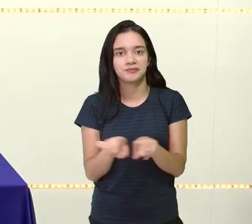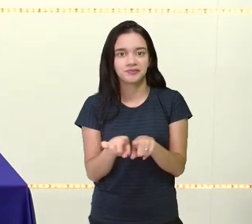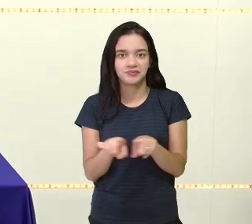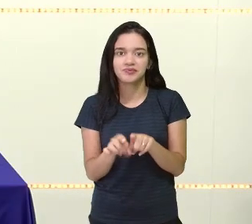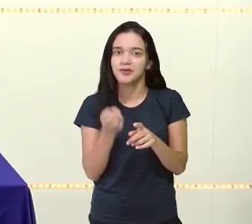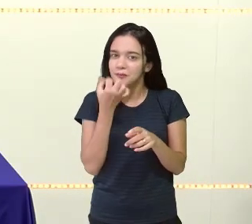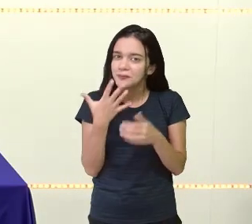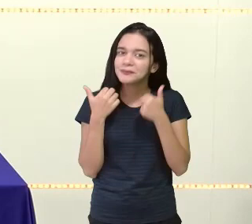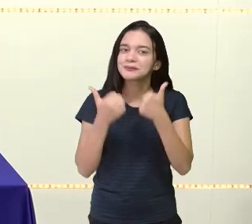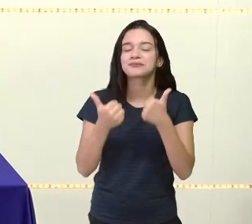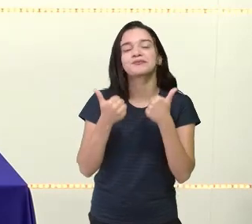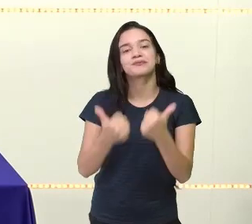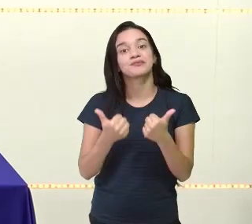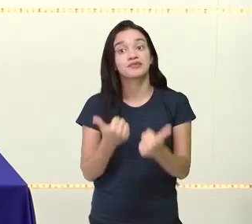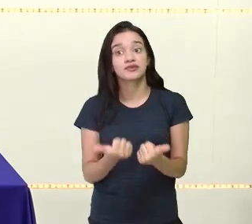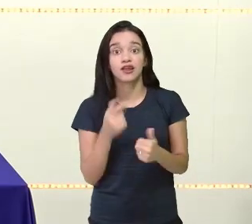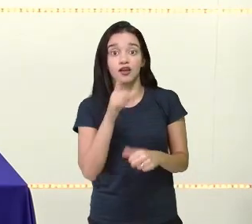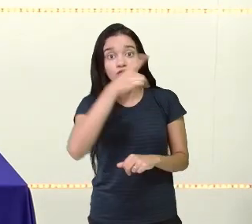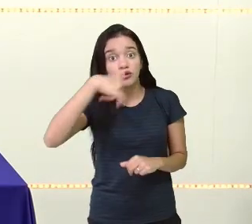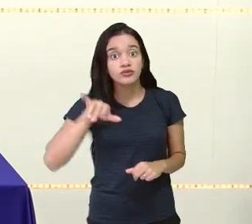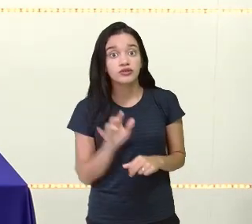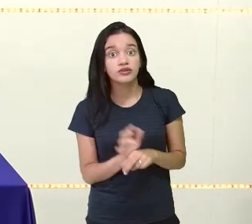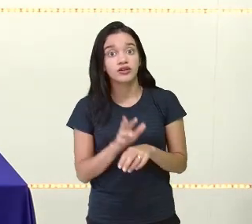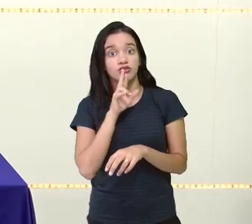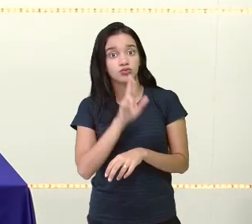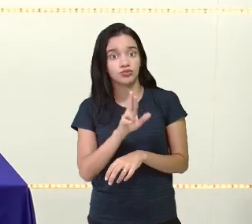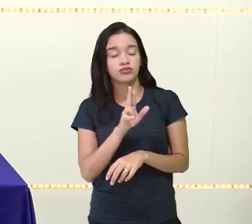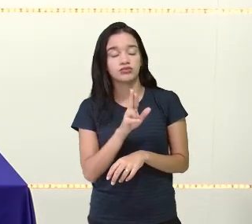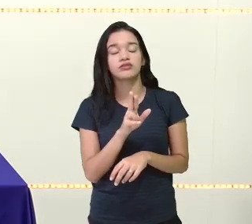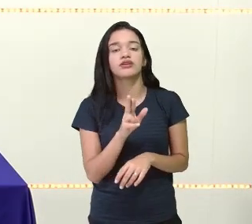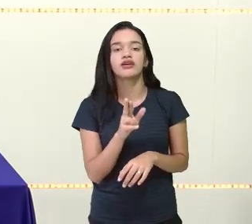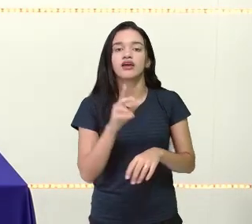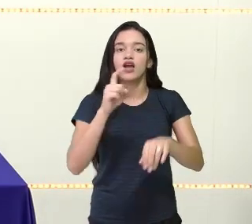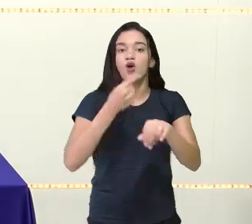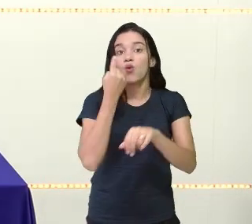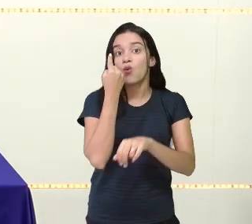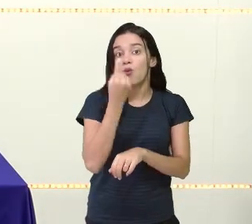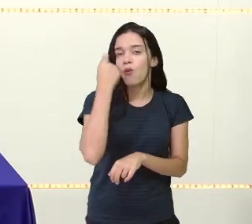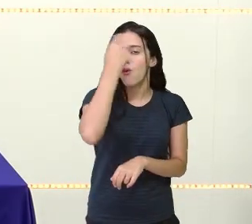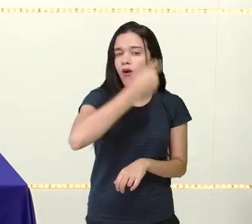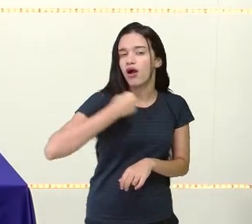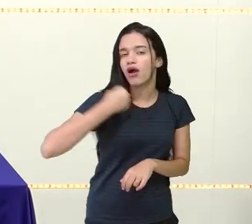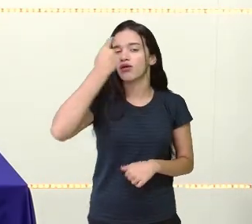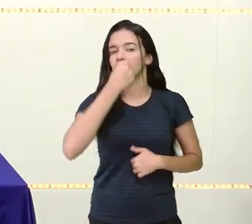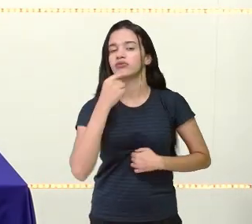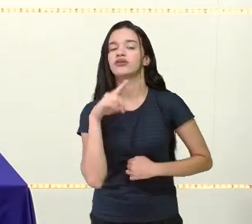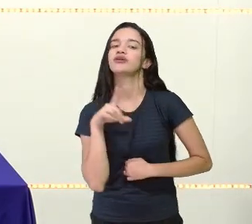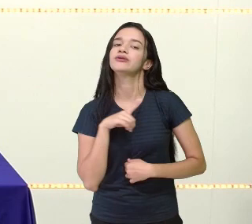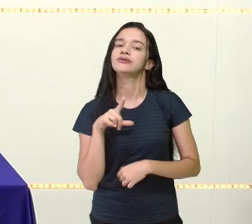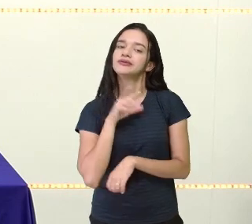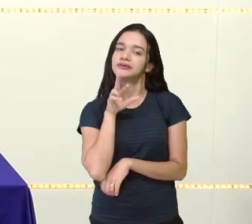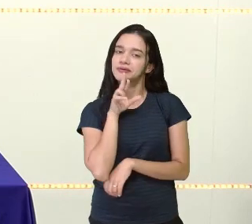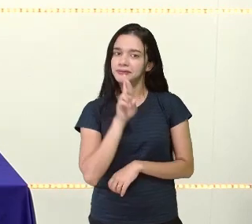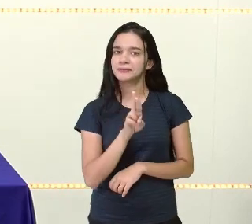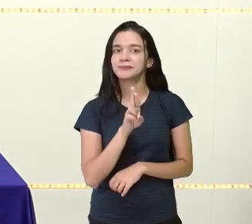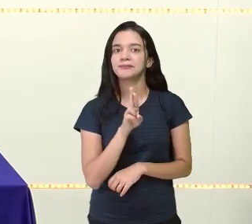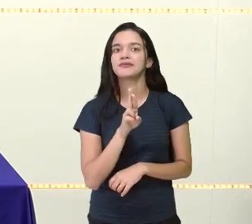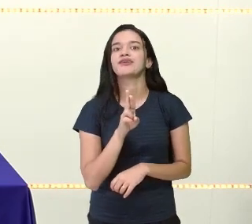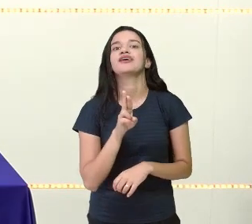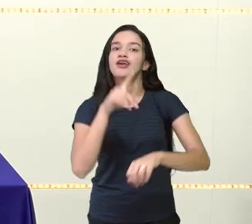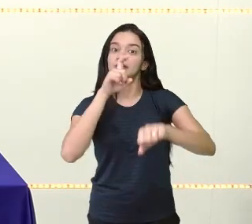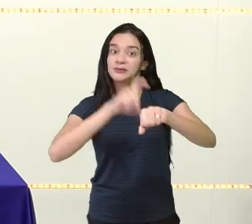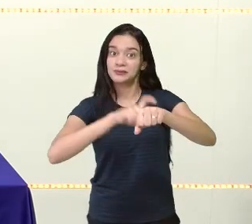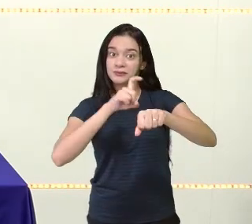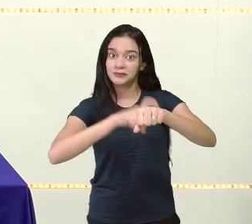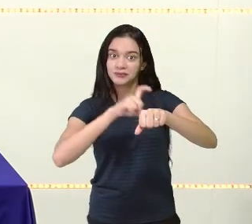Samara. Exatamente o que vocês disseram, o intervalo de tempo é de uma hora. Eu tenho que responder, né, em